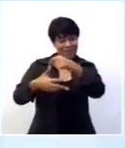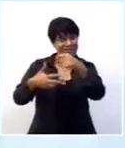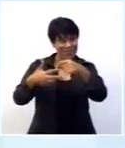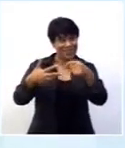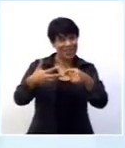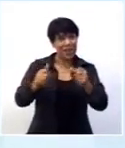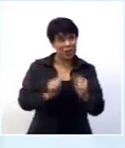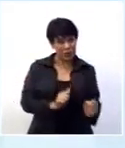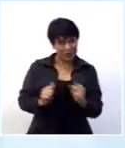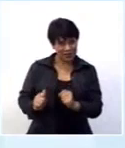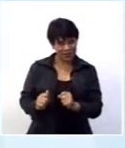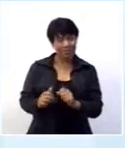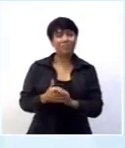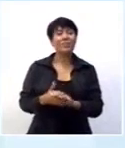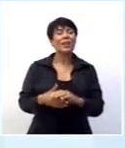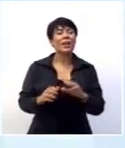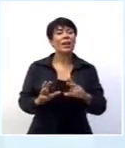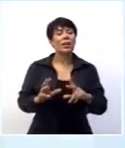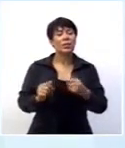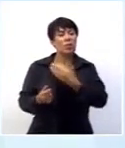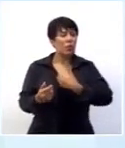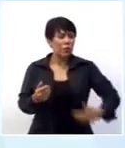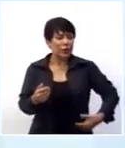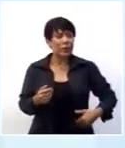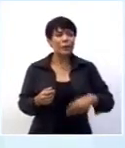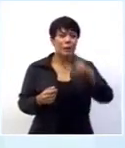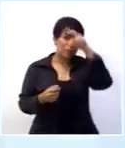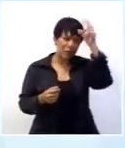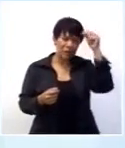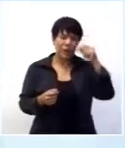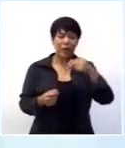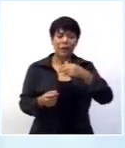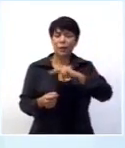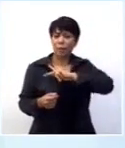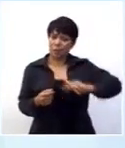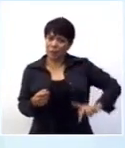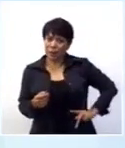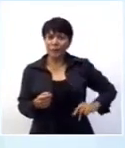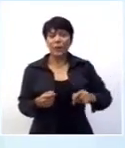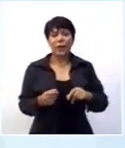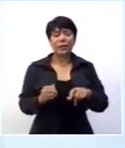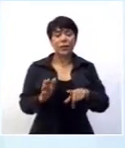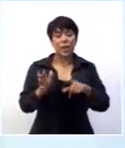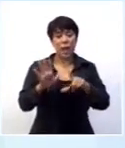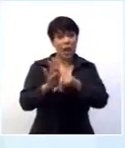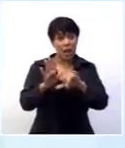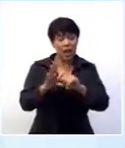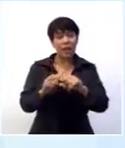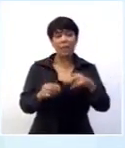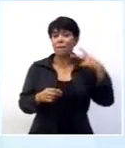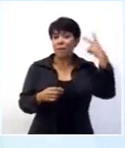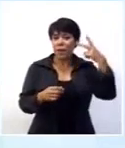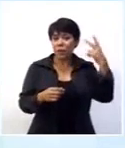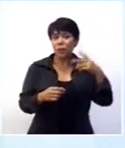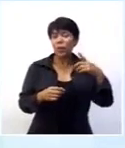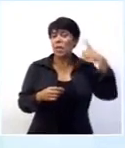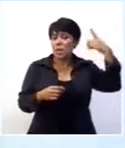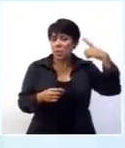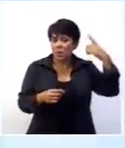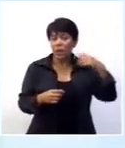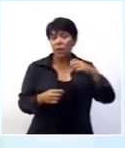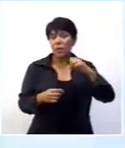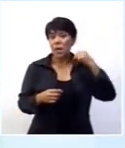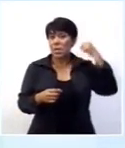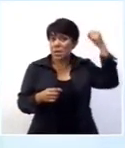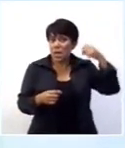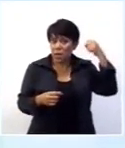desses poderes? Os governadores, prefeitos, presidentes, né? O legislativo a gente pode falar dos vereadores, deputados,